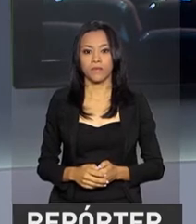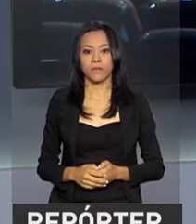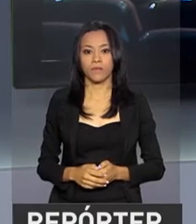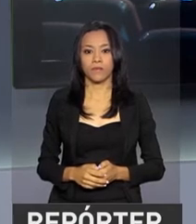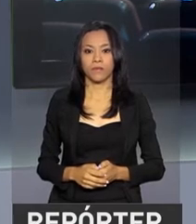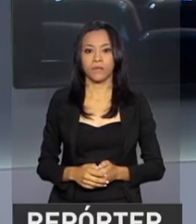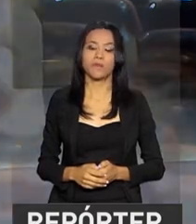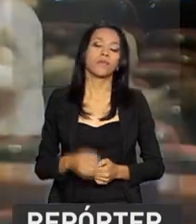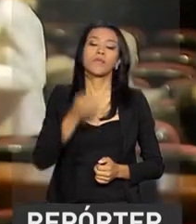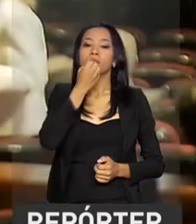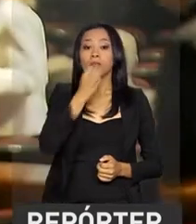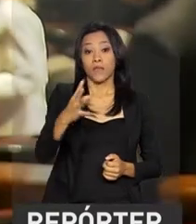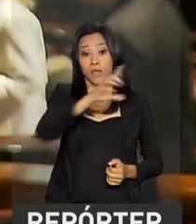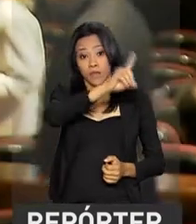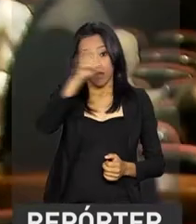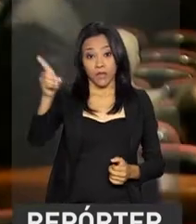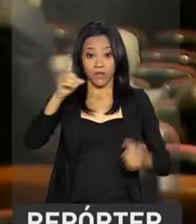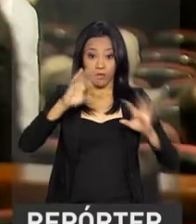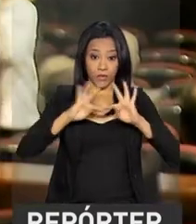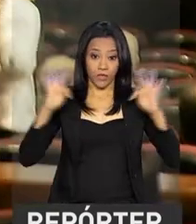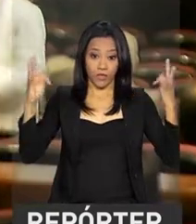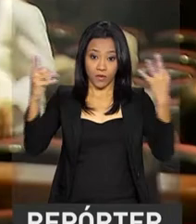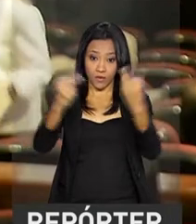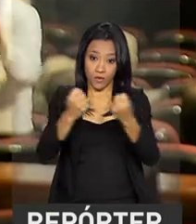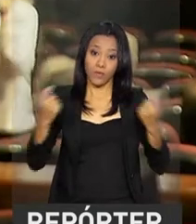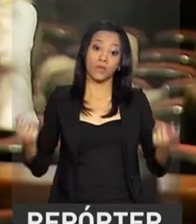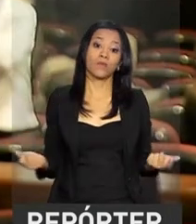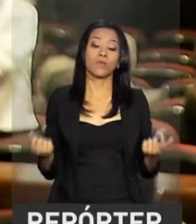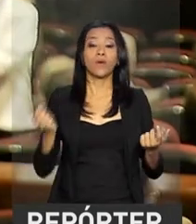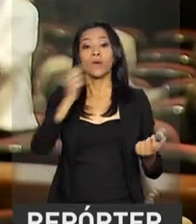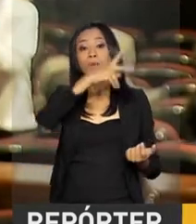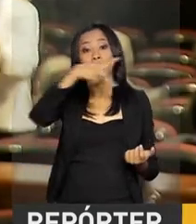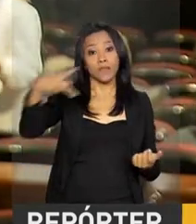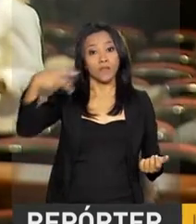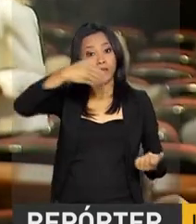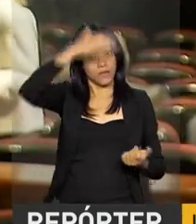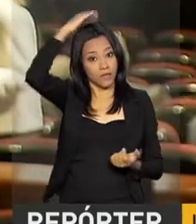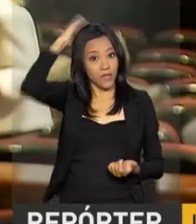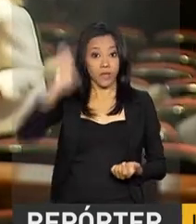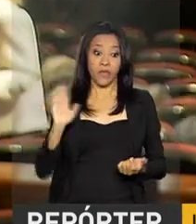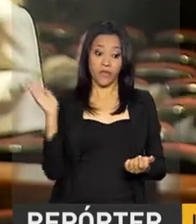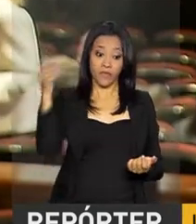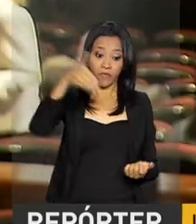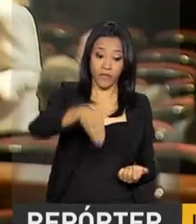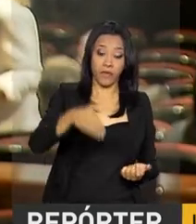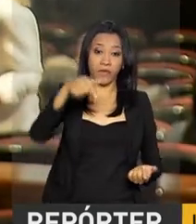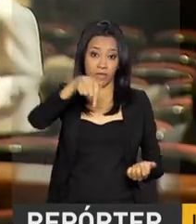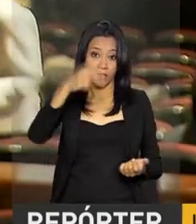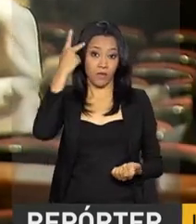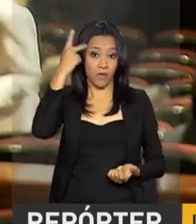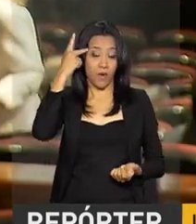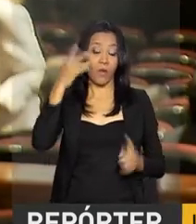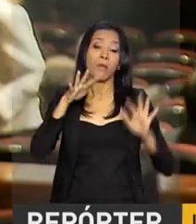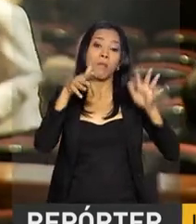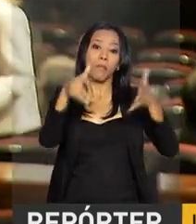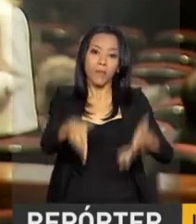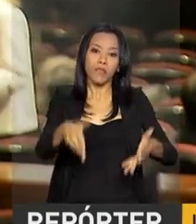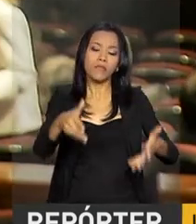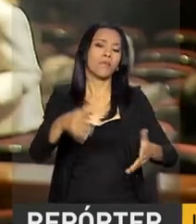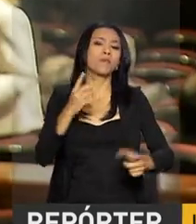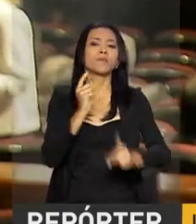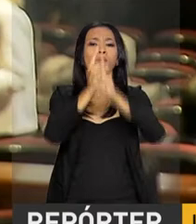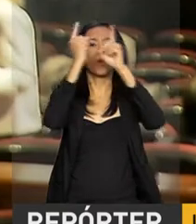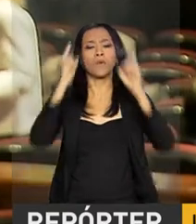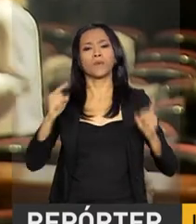Olá, Thaísa, bom dia a todos. O presidente Michel Temer vem a São Paulo para participar do 22º Encontro Anual da Indústria